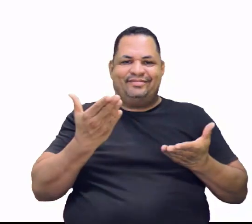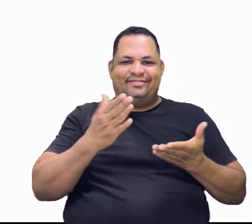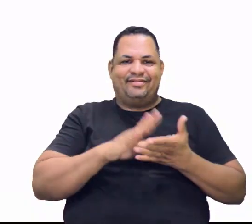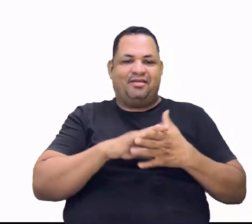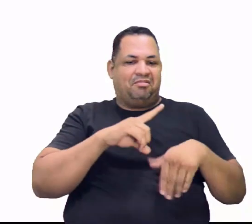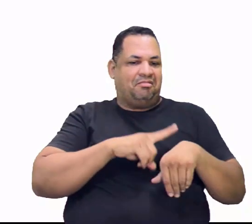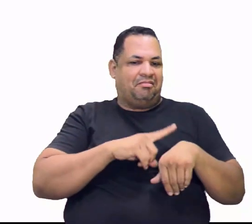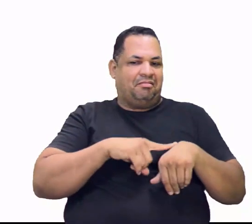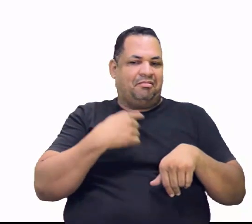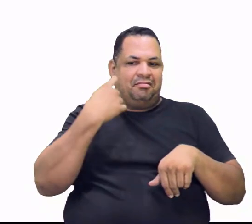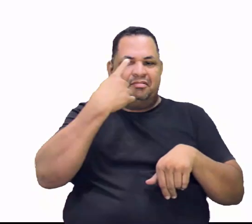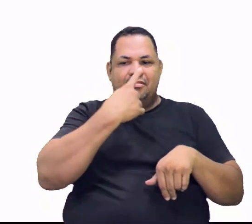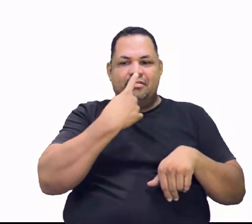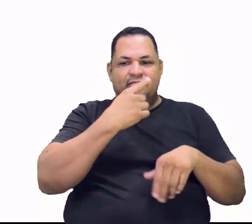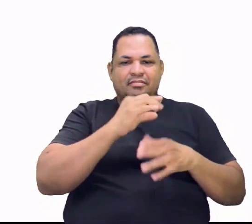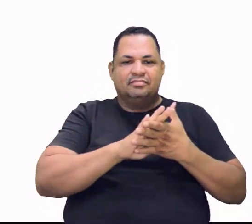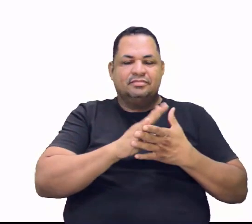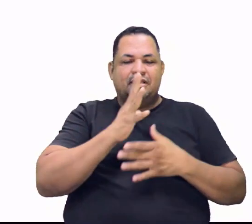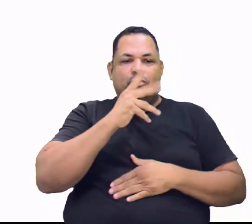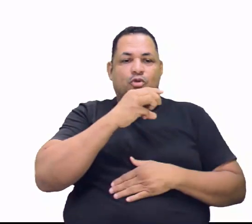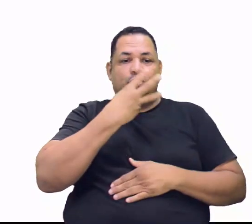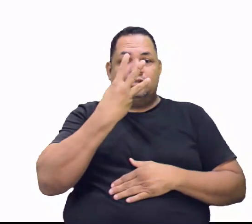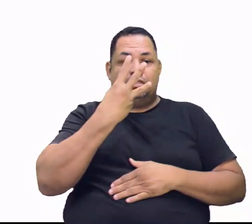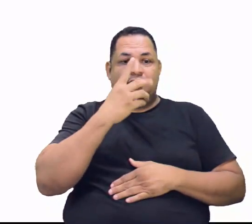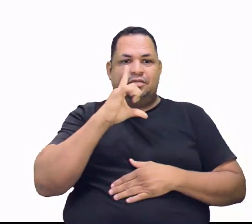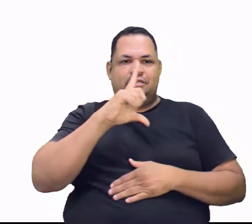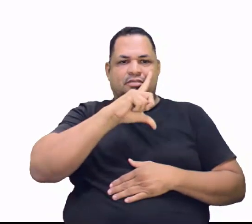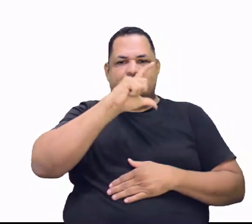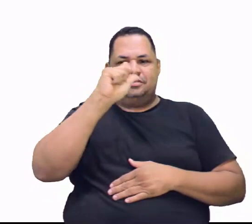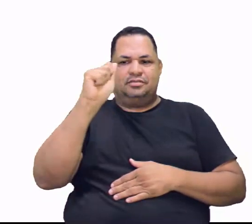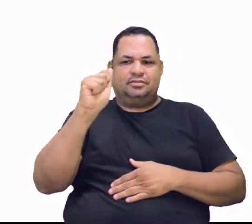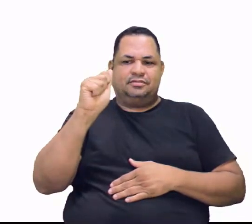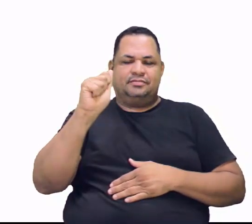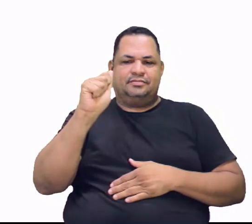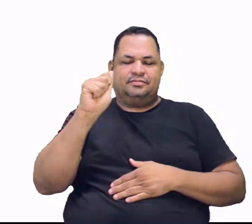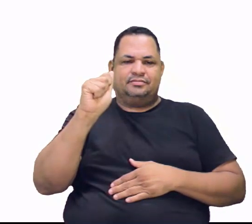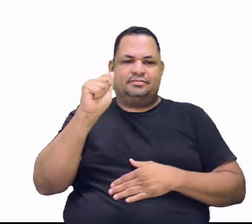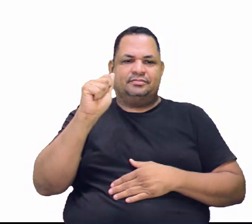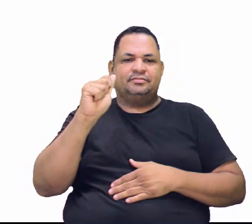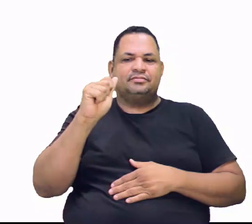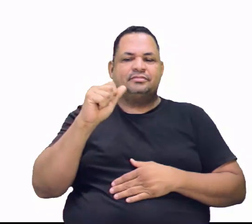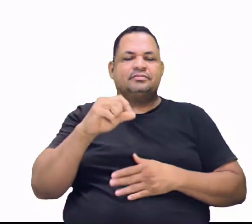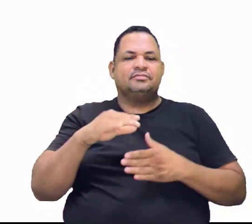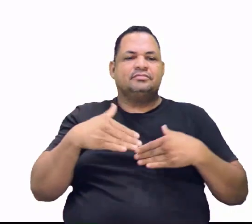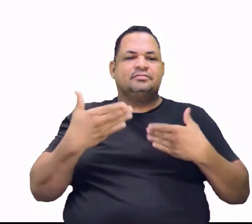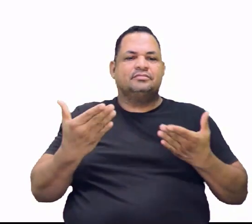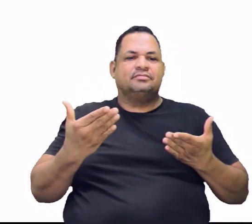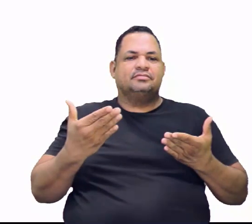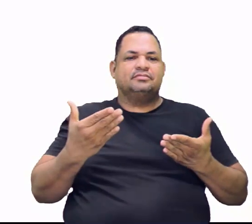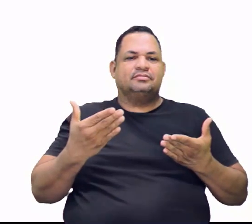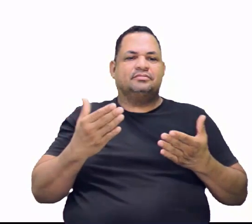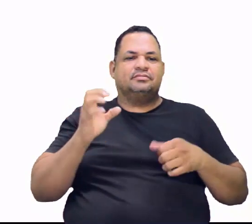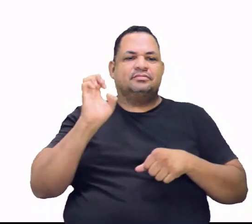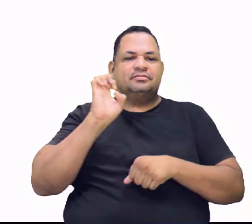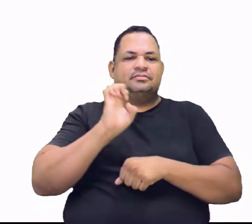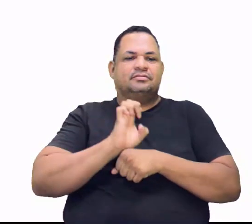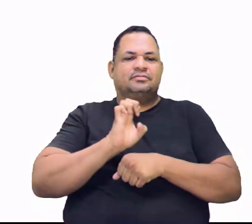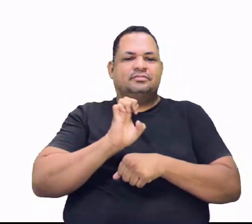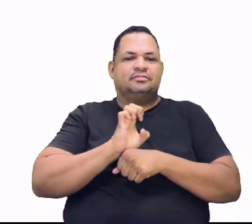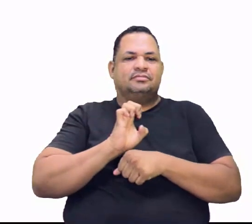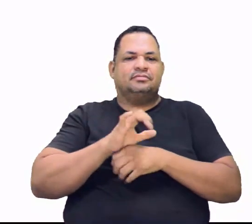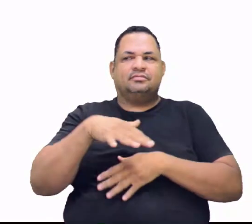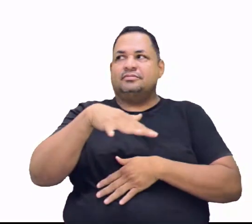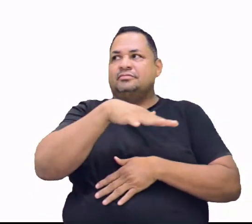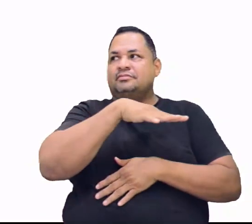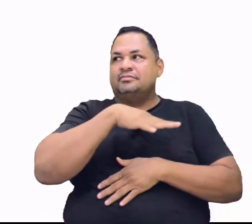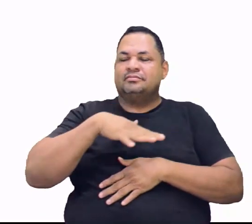nada, era para passar algumas horas, passou 3 dias. E aí, claro que o Estado, a